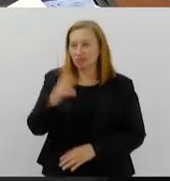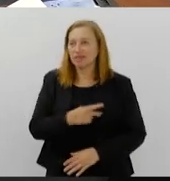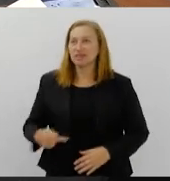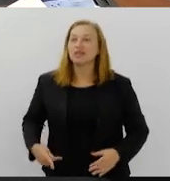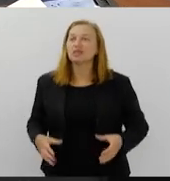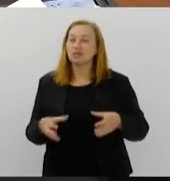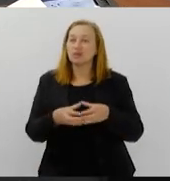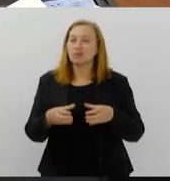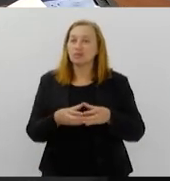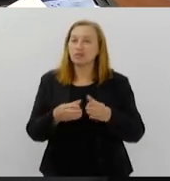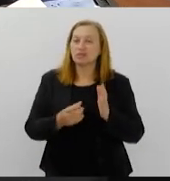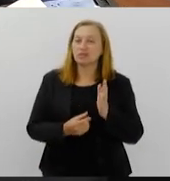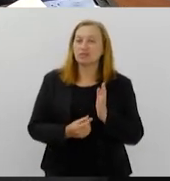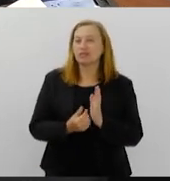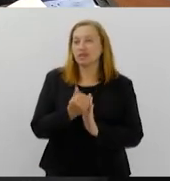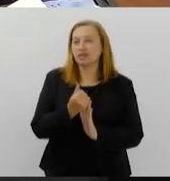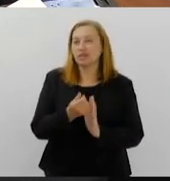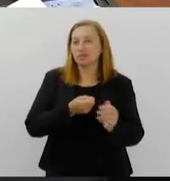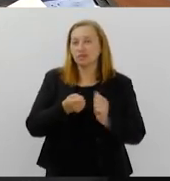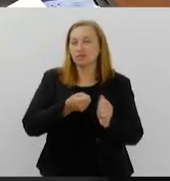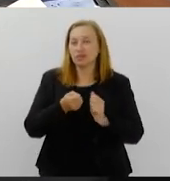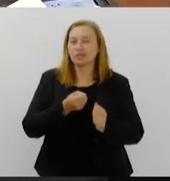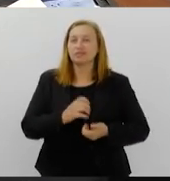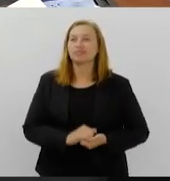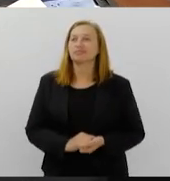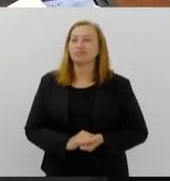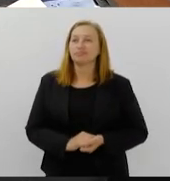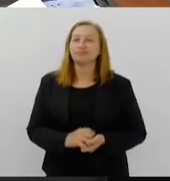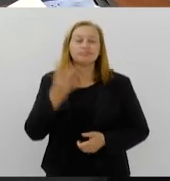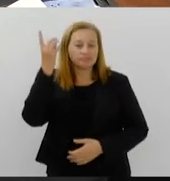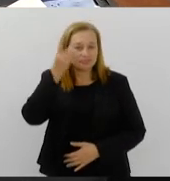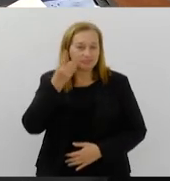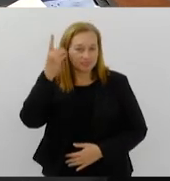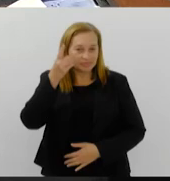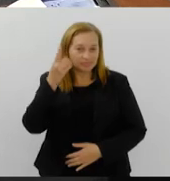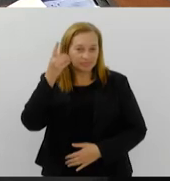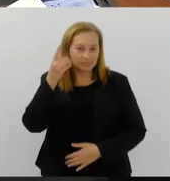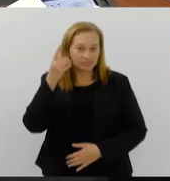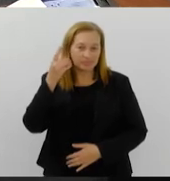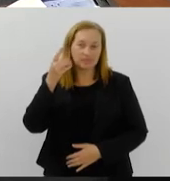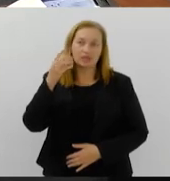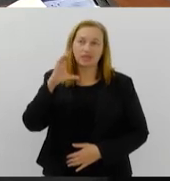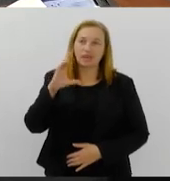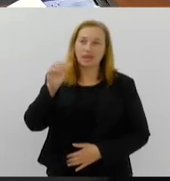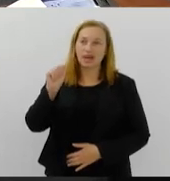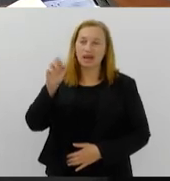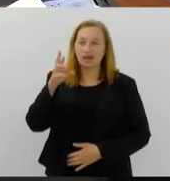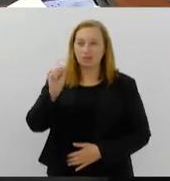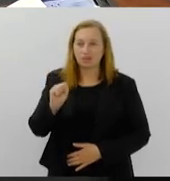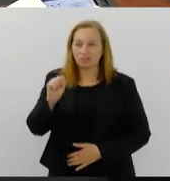de Orçamento, Finanças, Fiscalização Financeira e Controle, deputado Carlos Macedo.